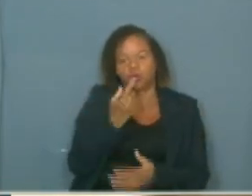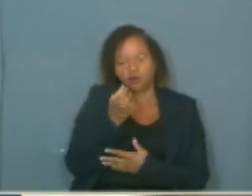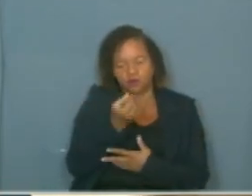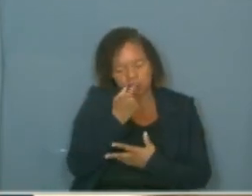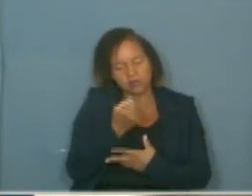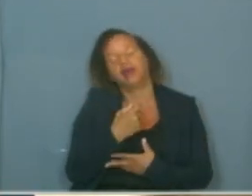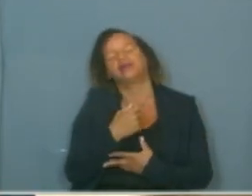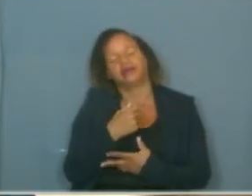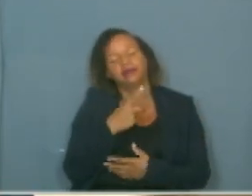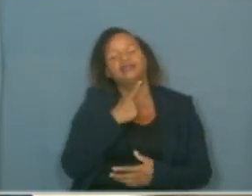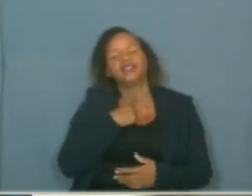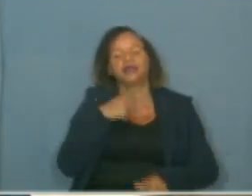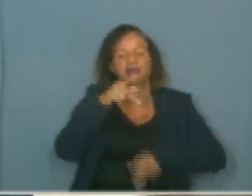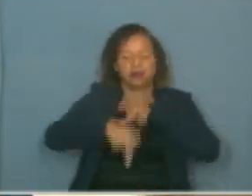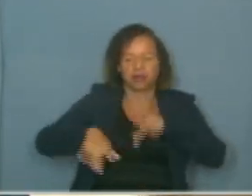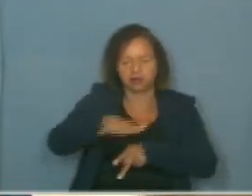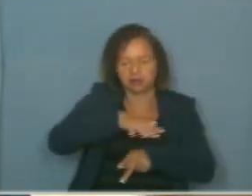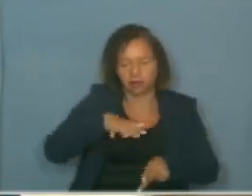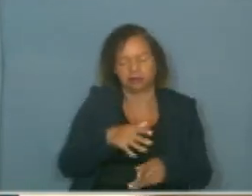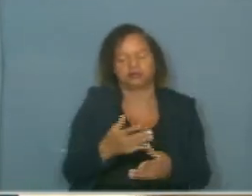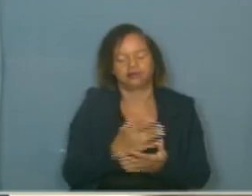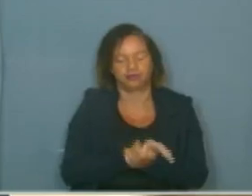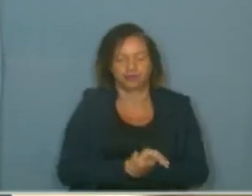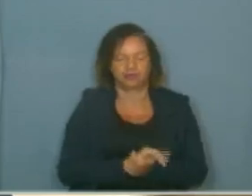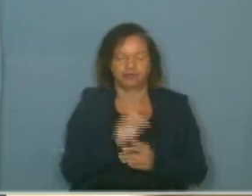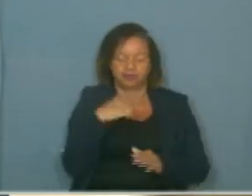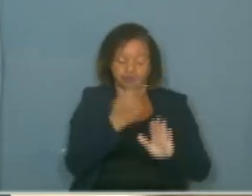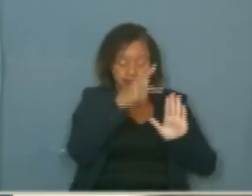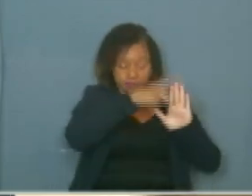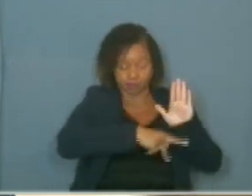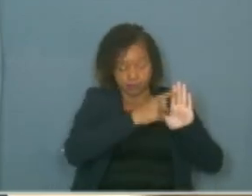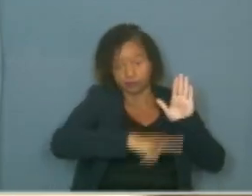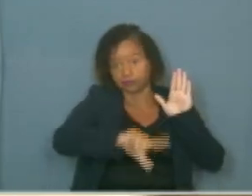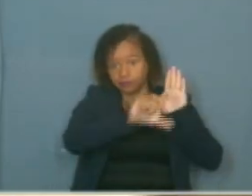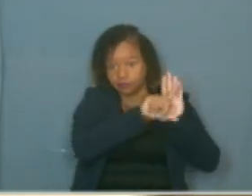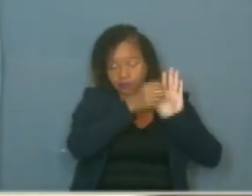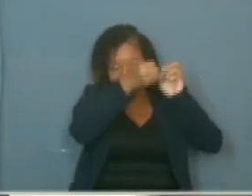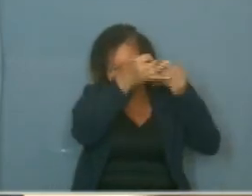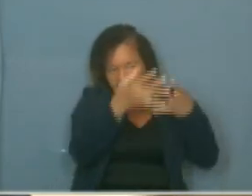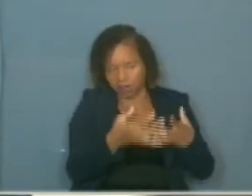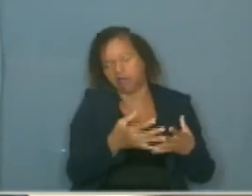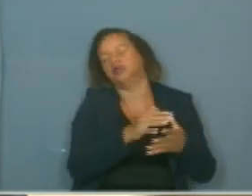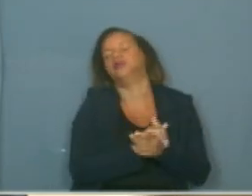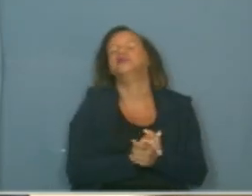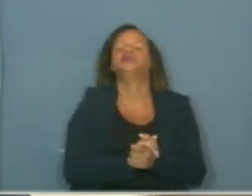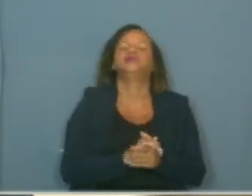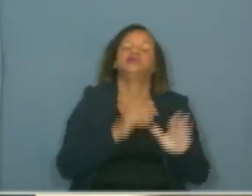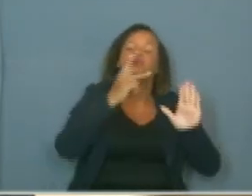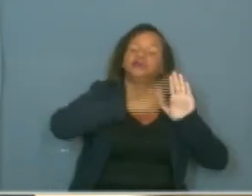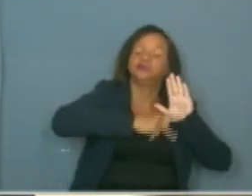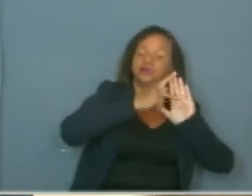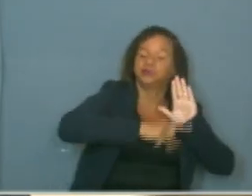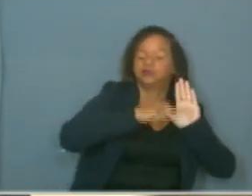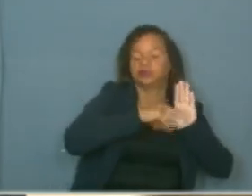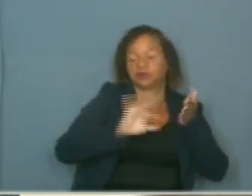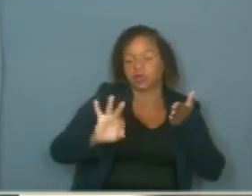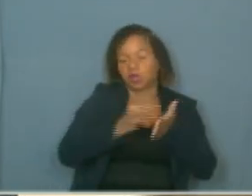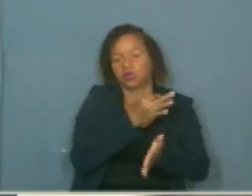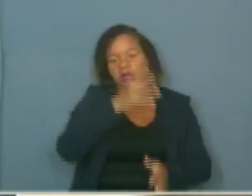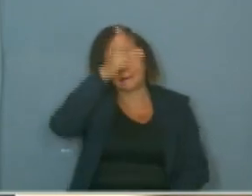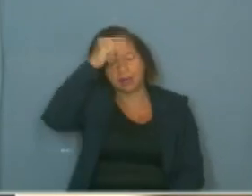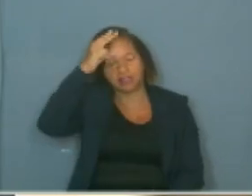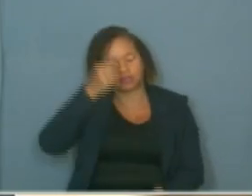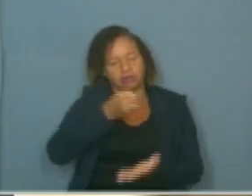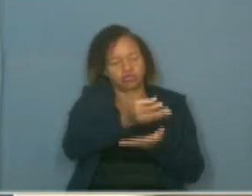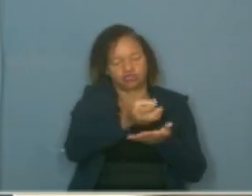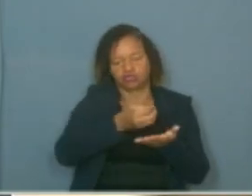nossa população. O que é que o nosso projeto de lei está dizendo? O nosso projeto autoriza a prefeitura a